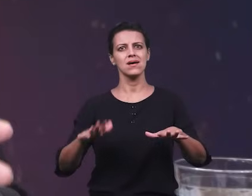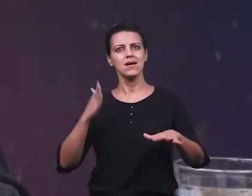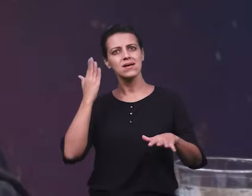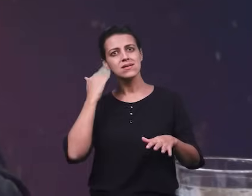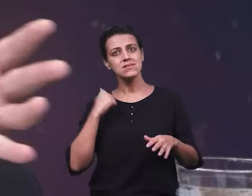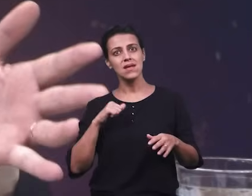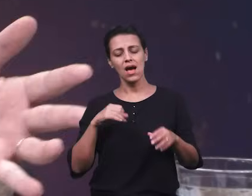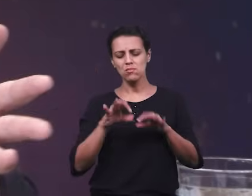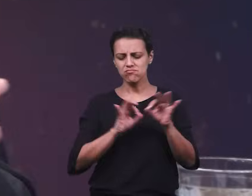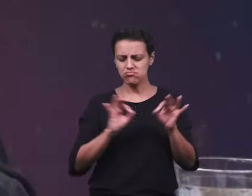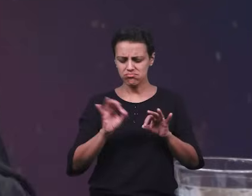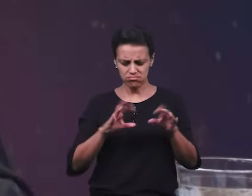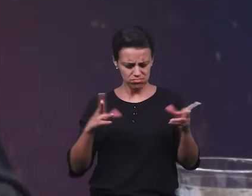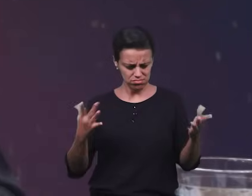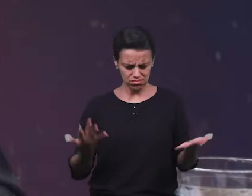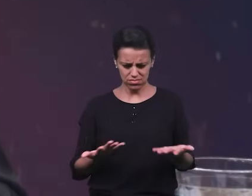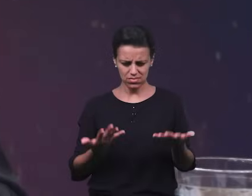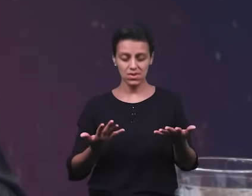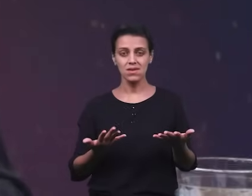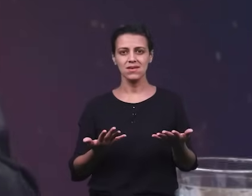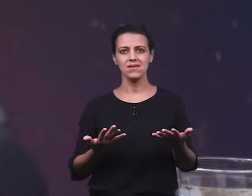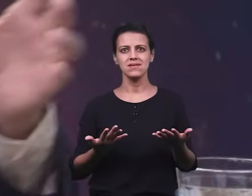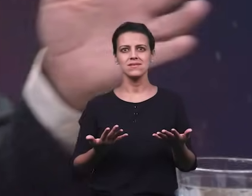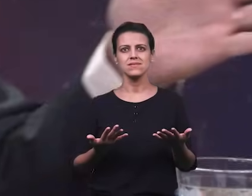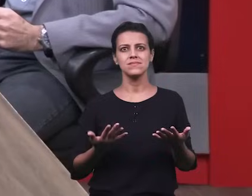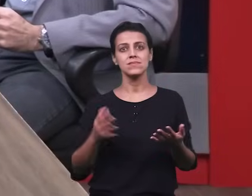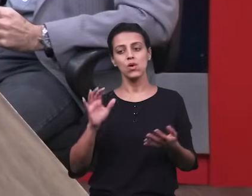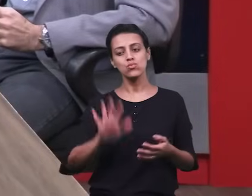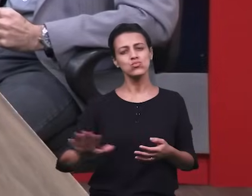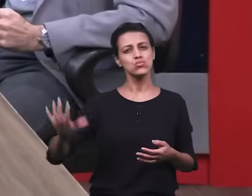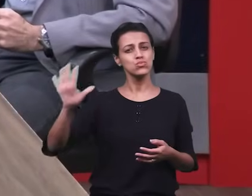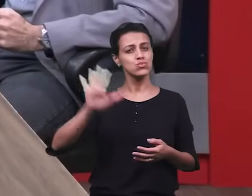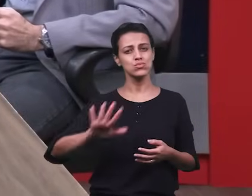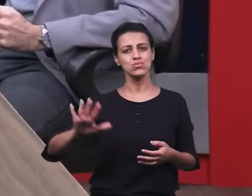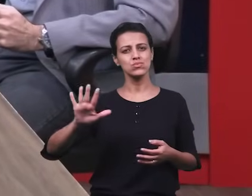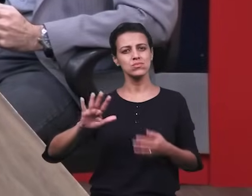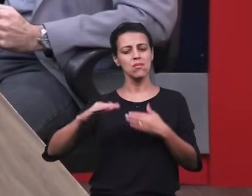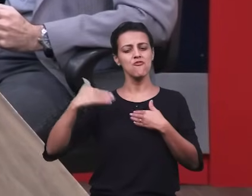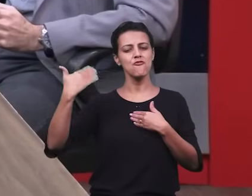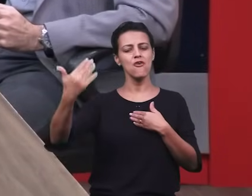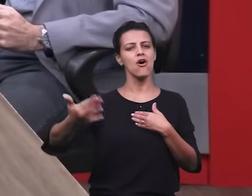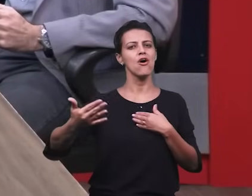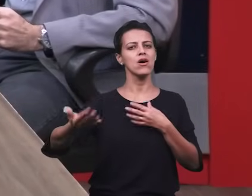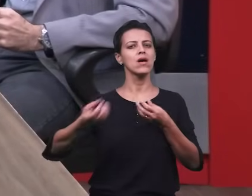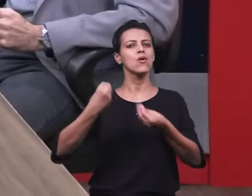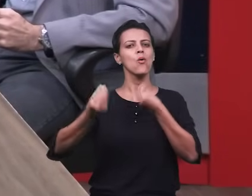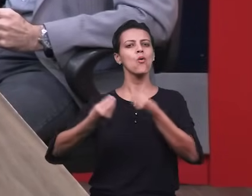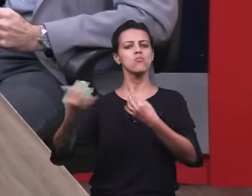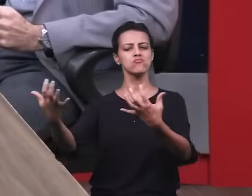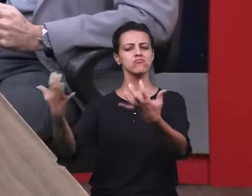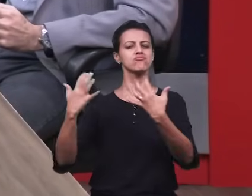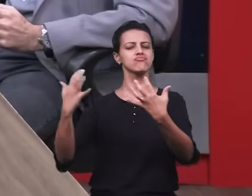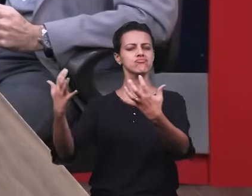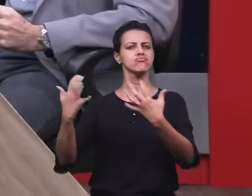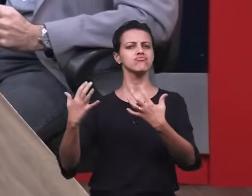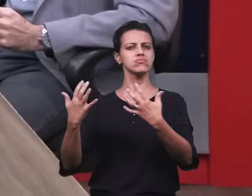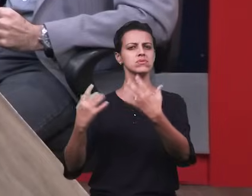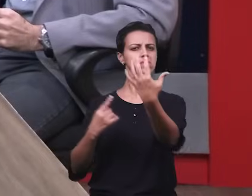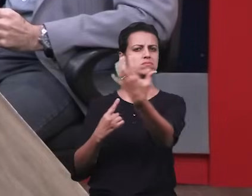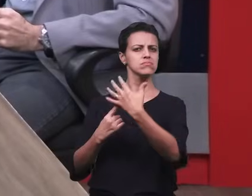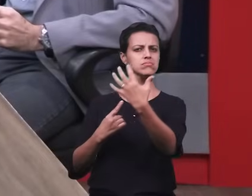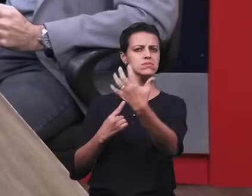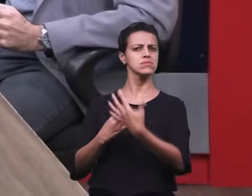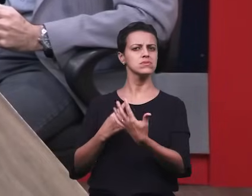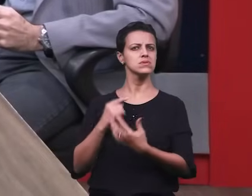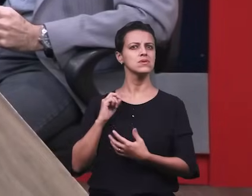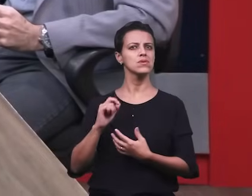está acontecendo no ambiente. Então, essa interatividade do organismo com o ambiente que vivemos